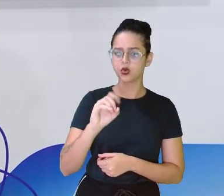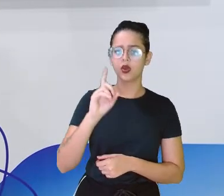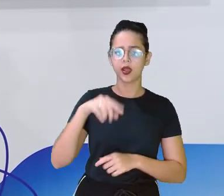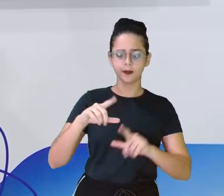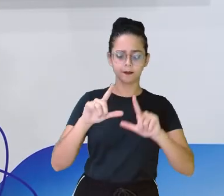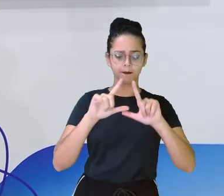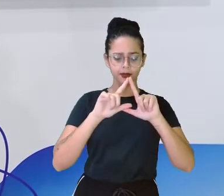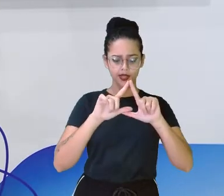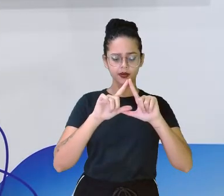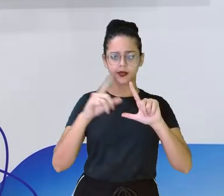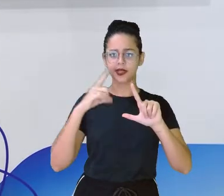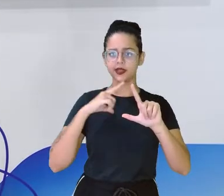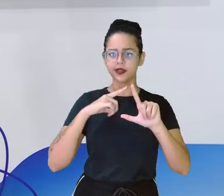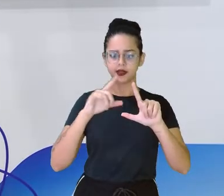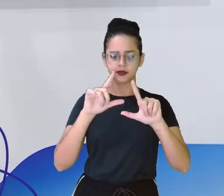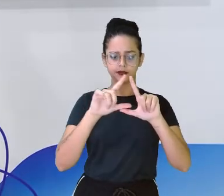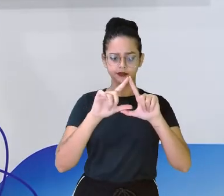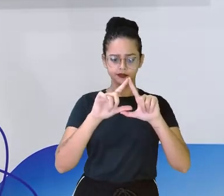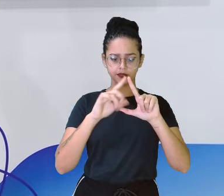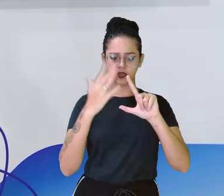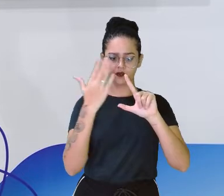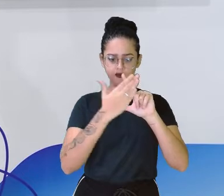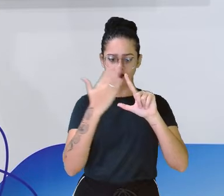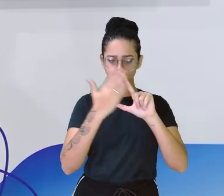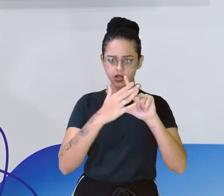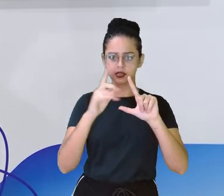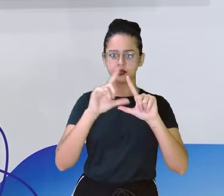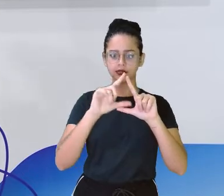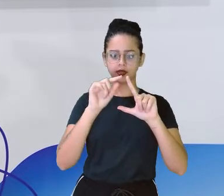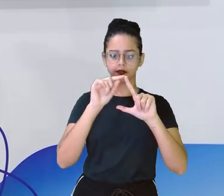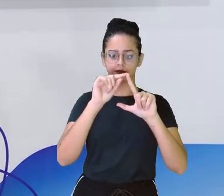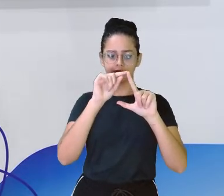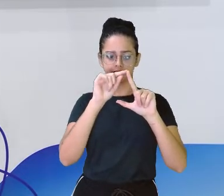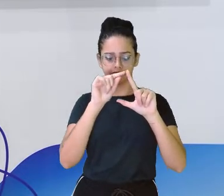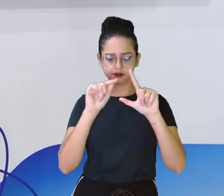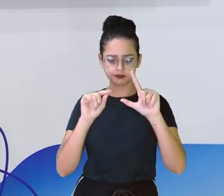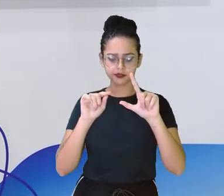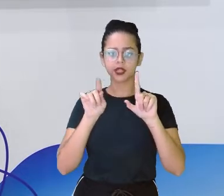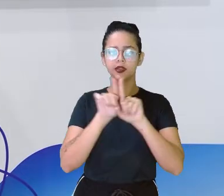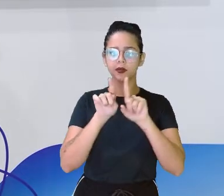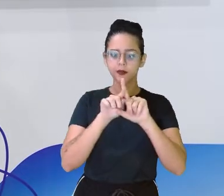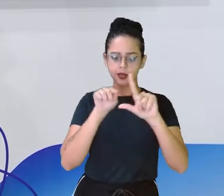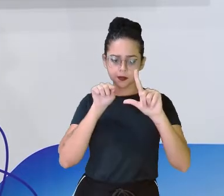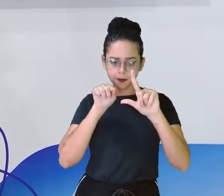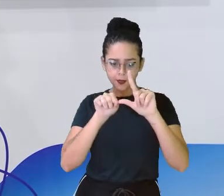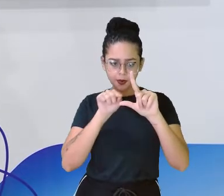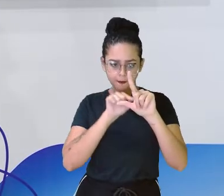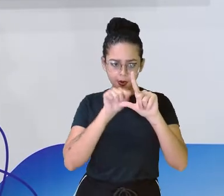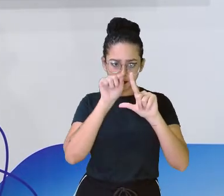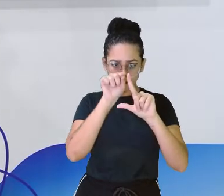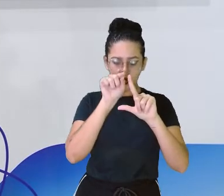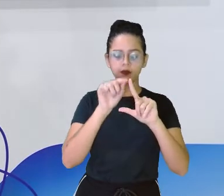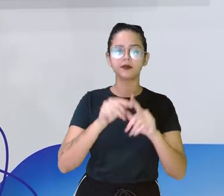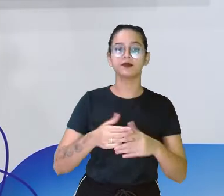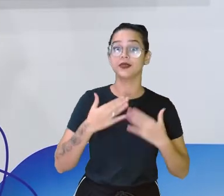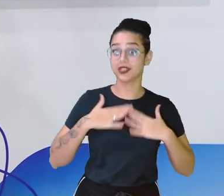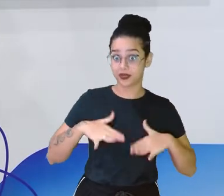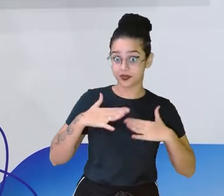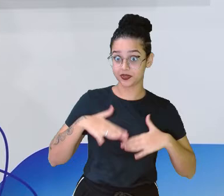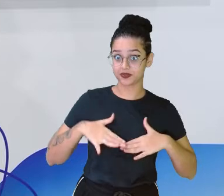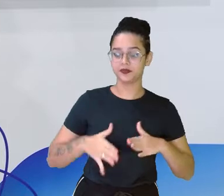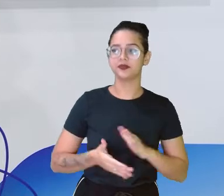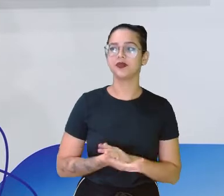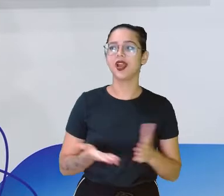pirâmide, ele tem face, tem arestas e tem vértices. Tranquilo até aí? E